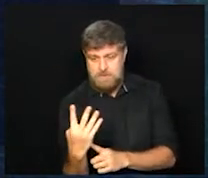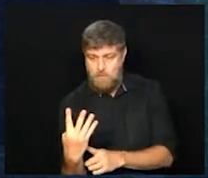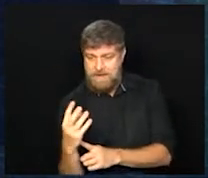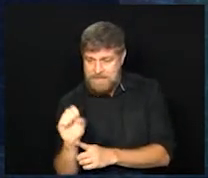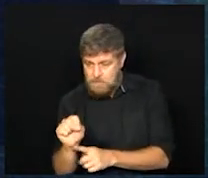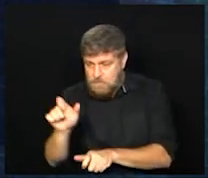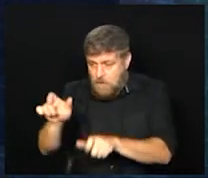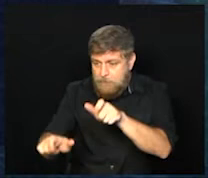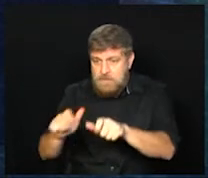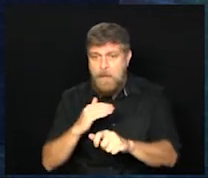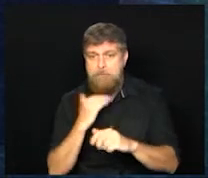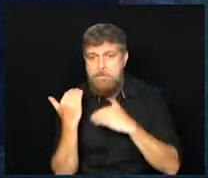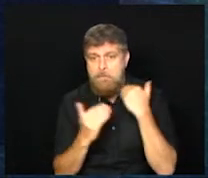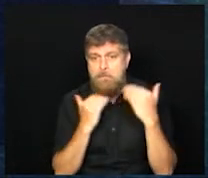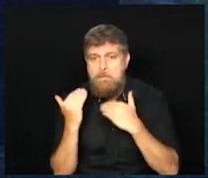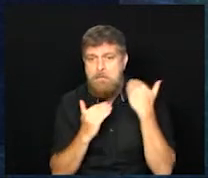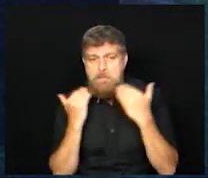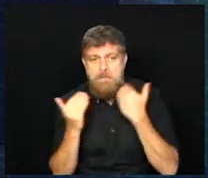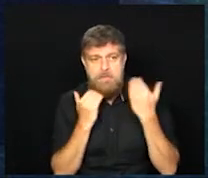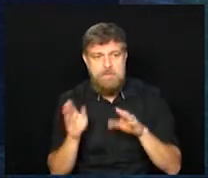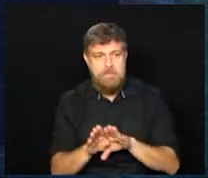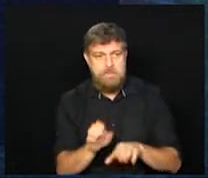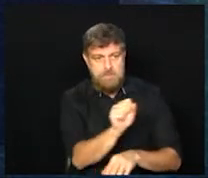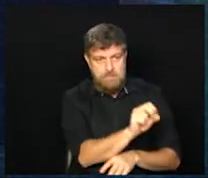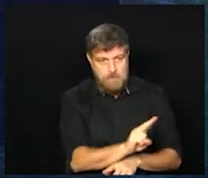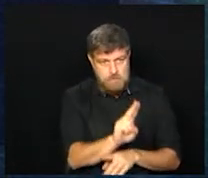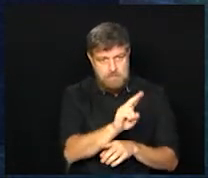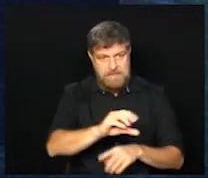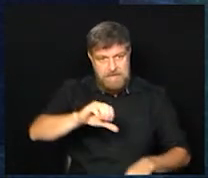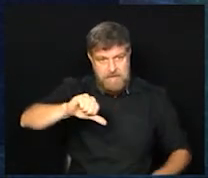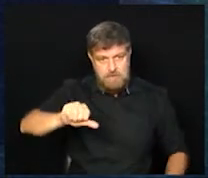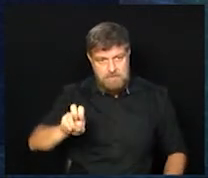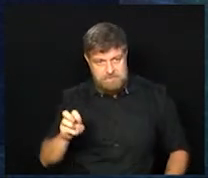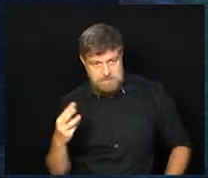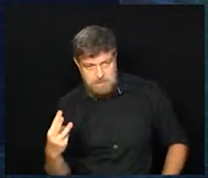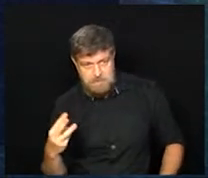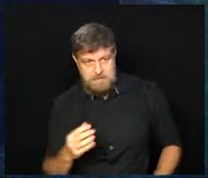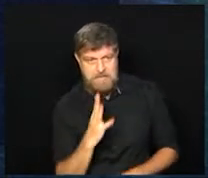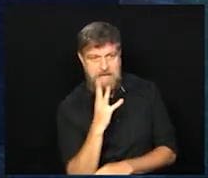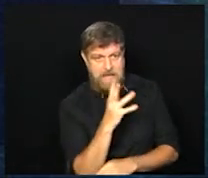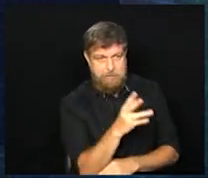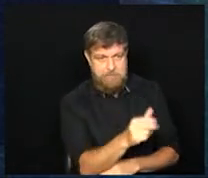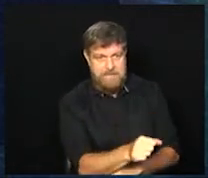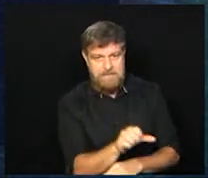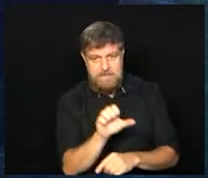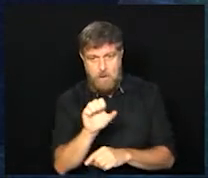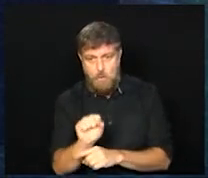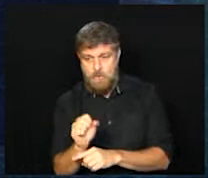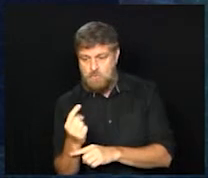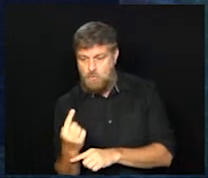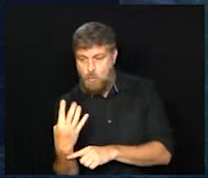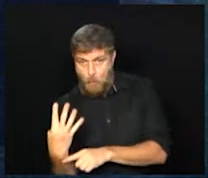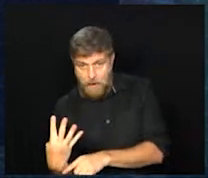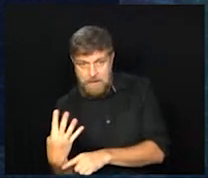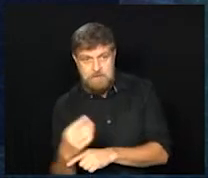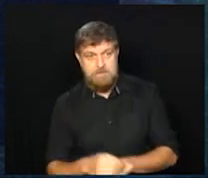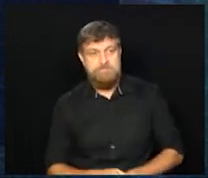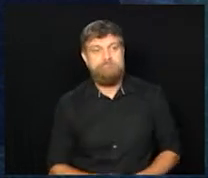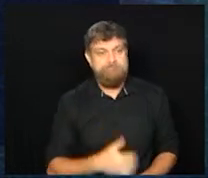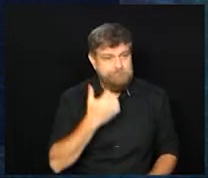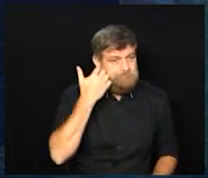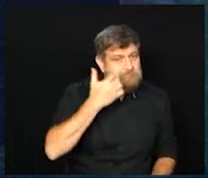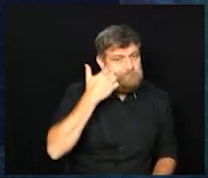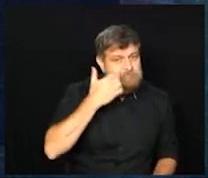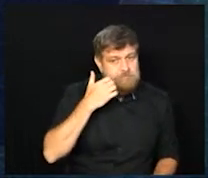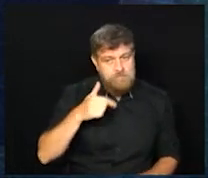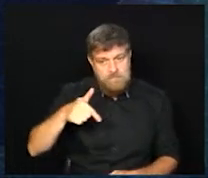4.248 mortes devido à doença. Sumaré, 953. Americana, 814, Santa Bárbara do